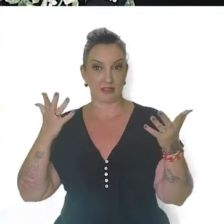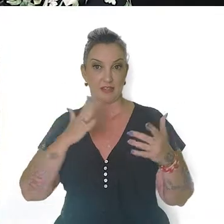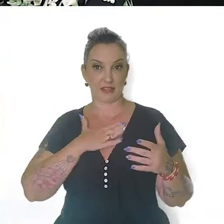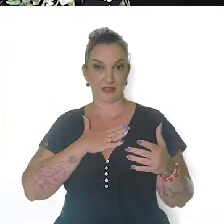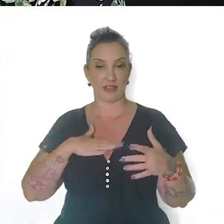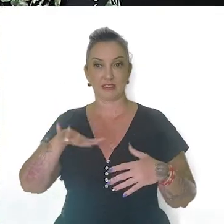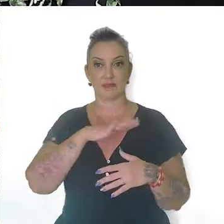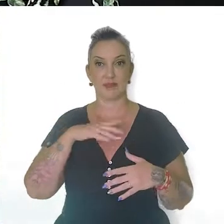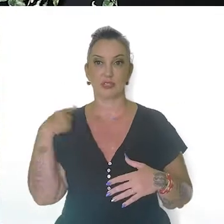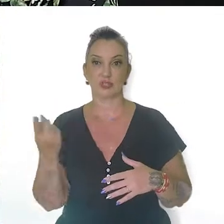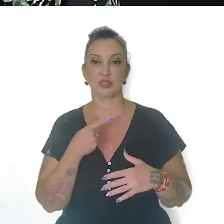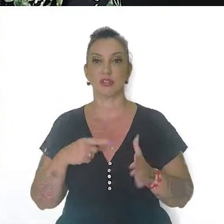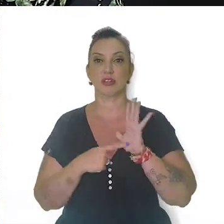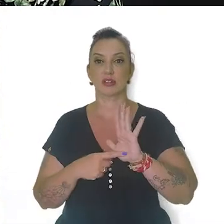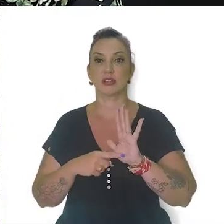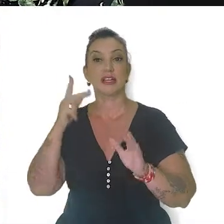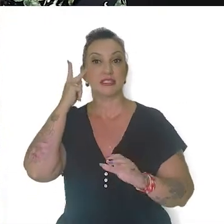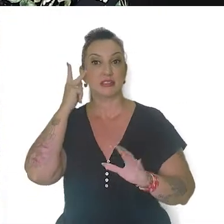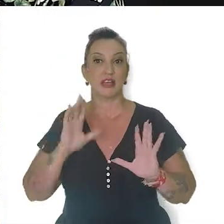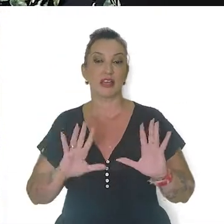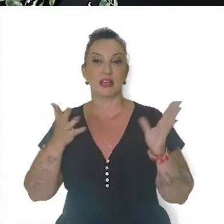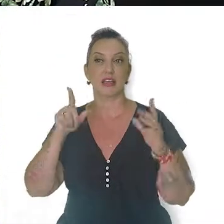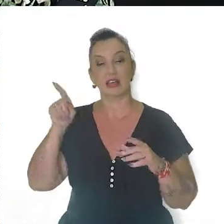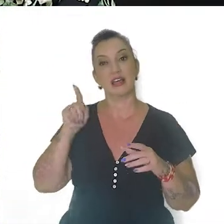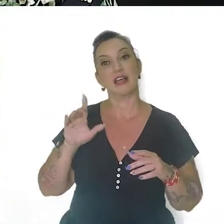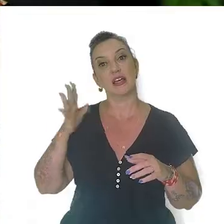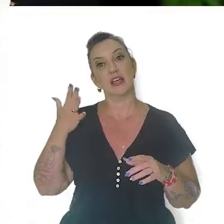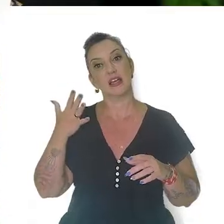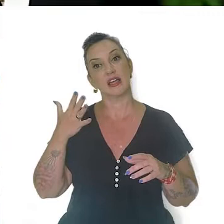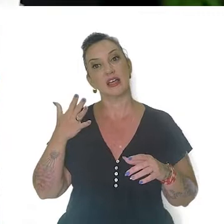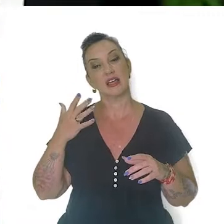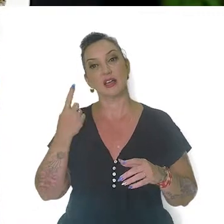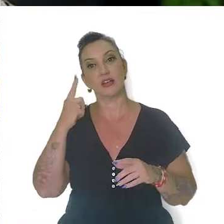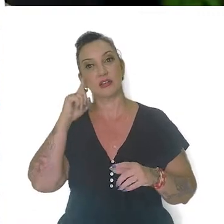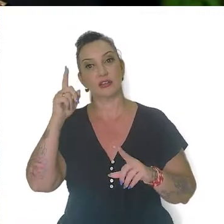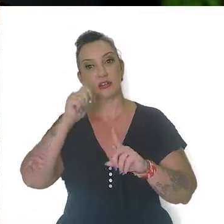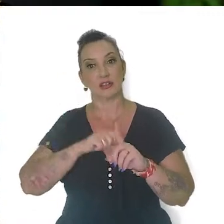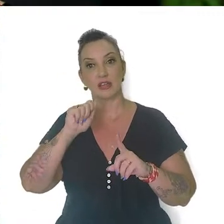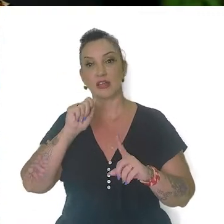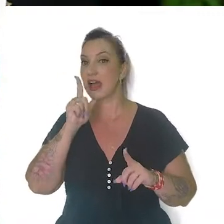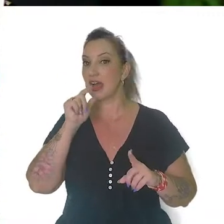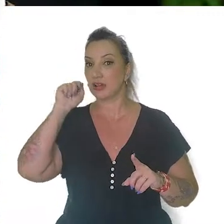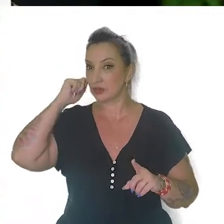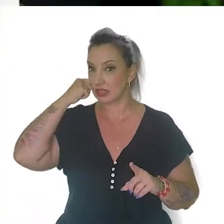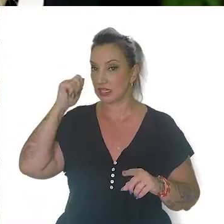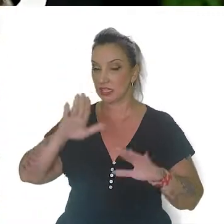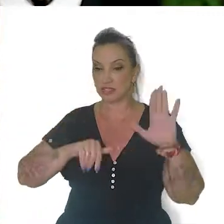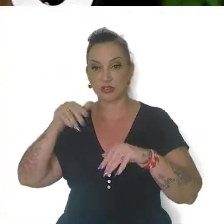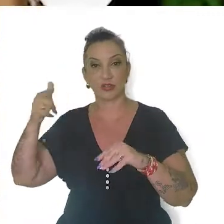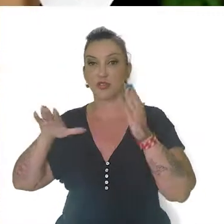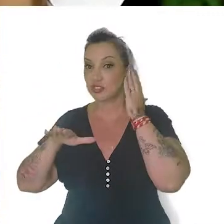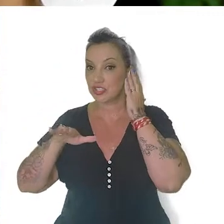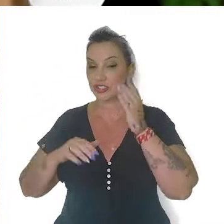porque a gente queria ter nossa festa, a gente queria ter nosso espaço. E aí hoje eu estou trazendo essa festa para São Paulo. Ela está acontecendo atualmente uma vez por mês na Água Negra,